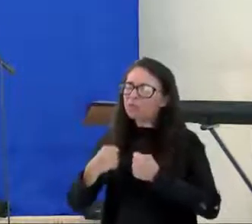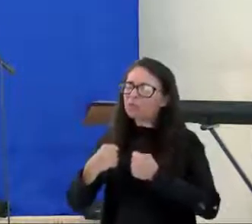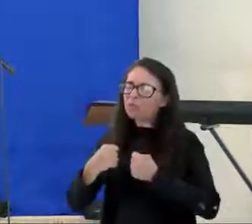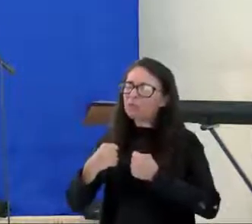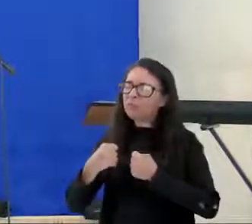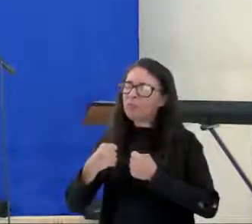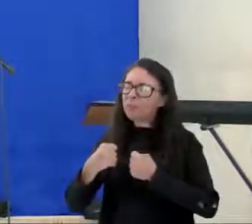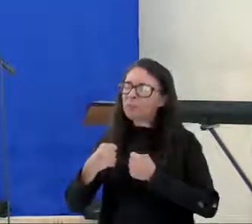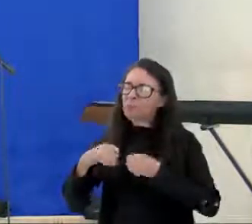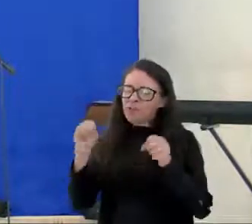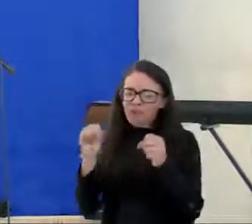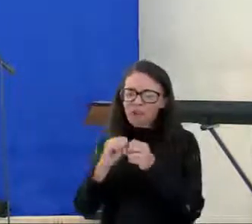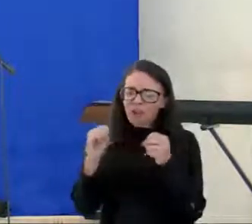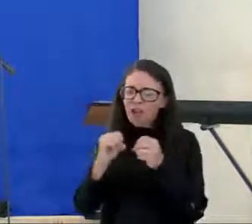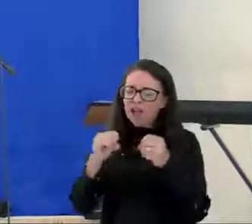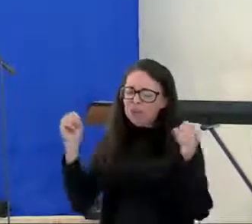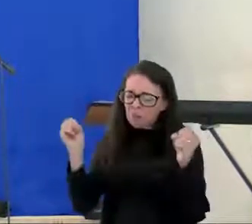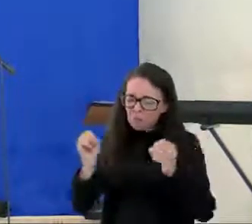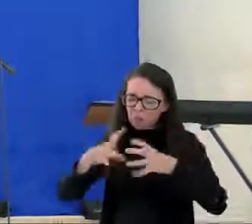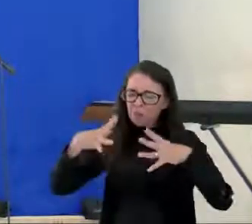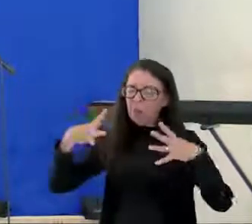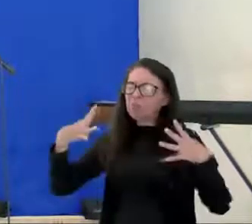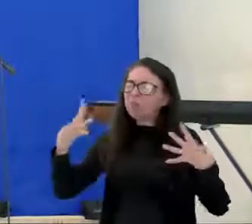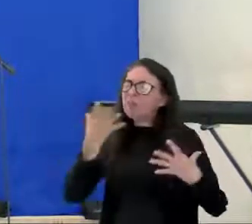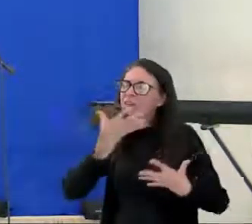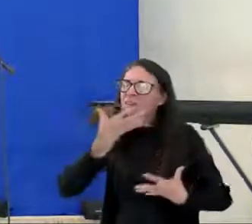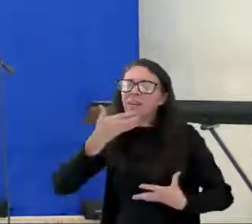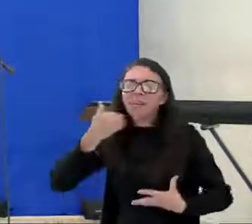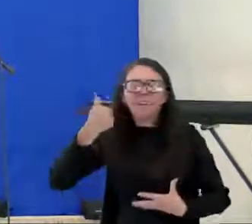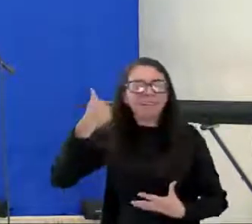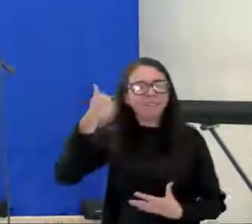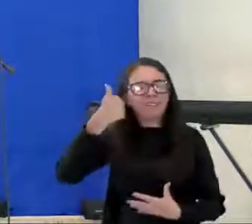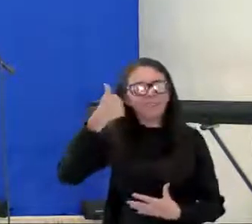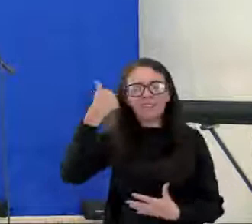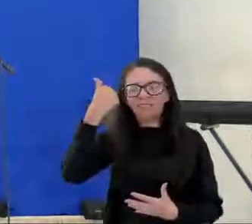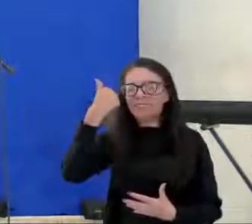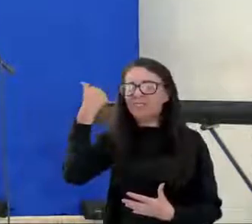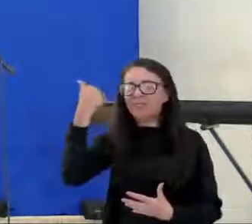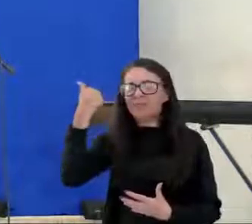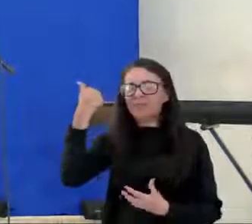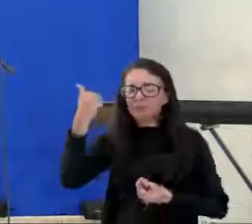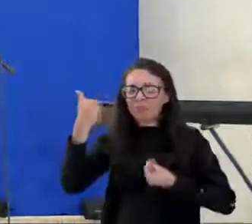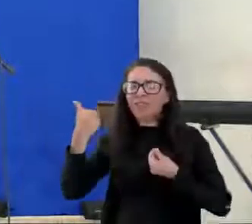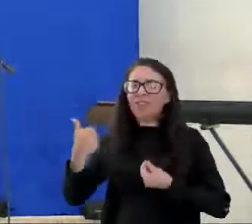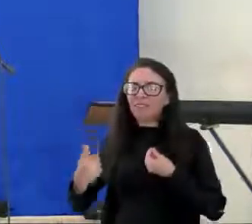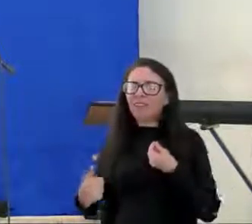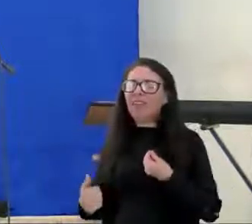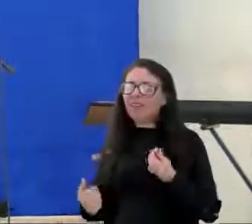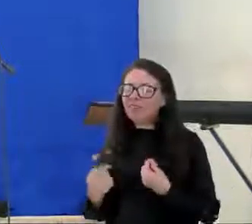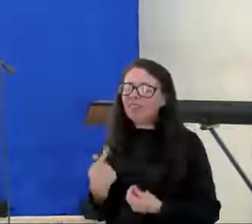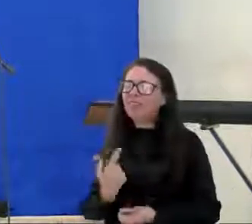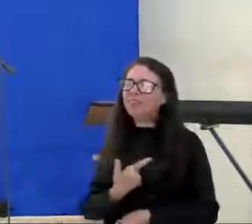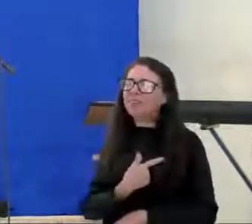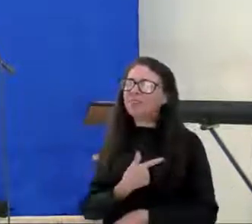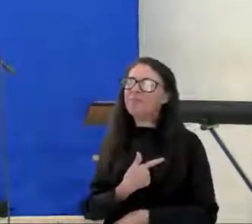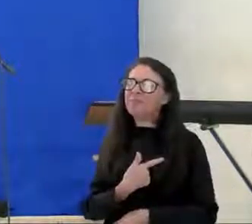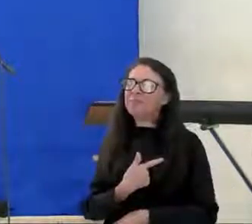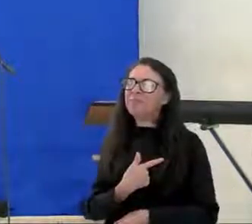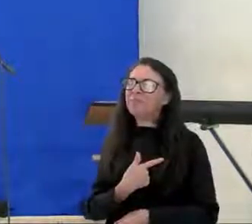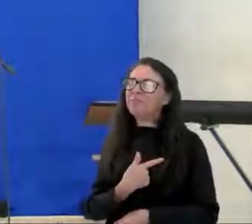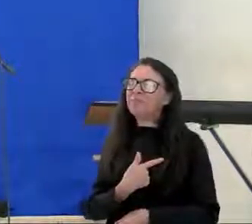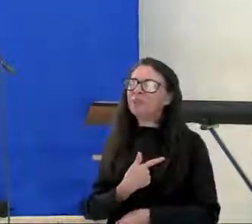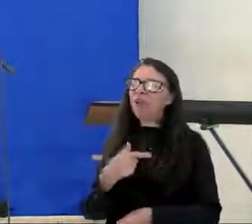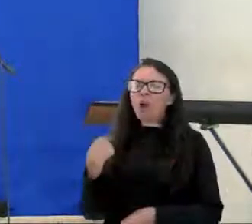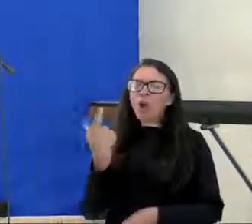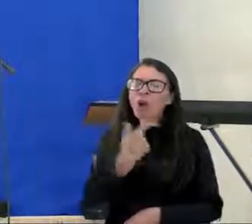e praticarmos as ações como membros desse corpo de Cristo, valorizando o que devemos valorizar conforme a Tua palavra.